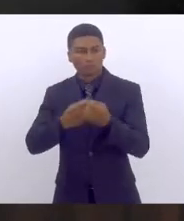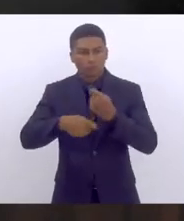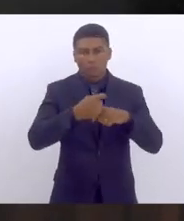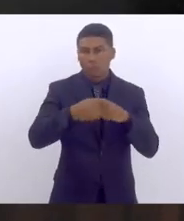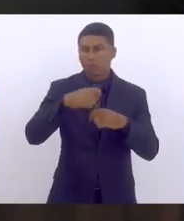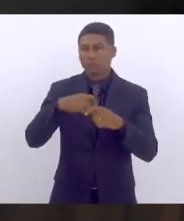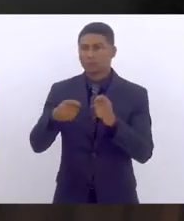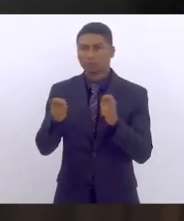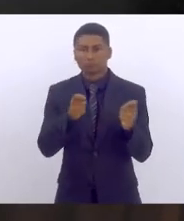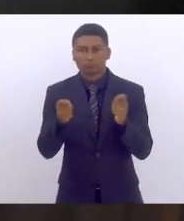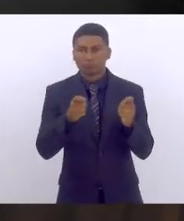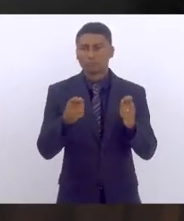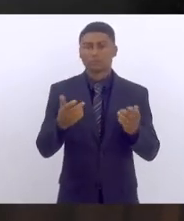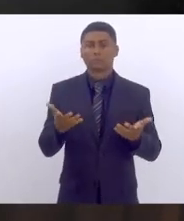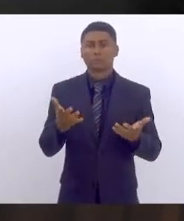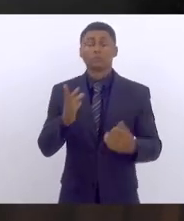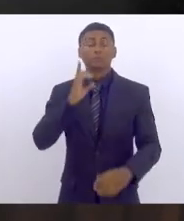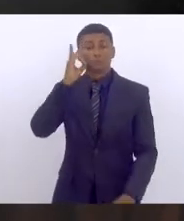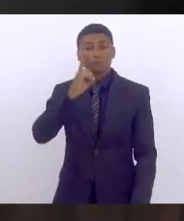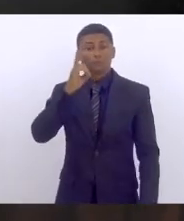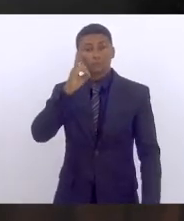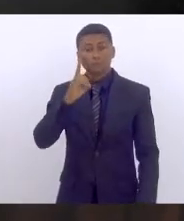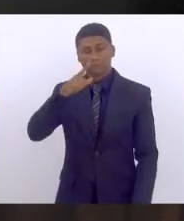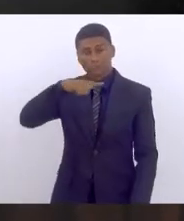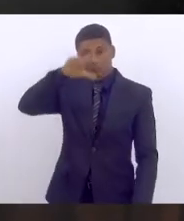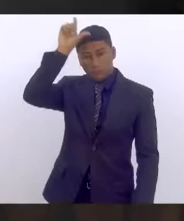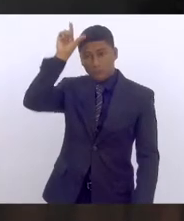Controle, deputado Luiz Paulo.